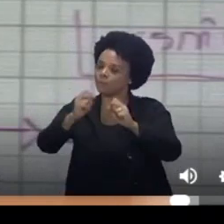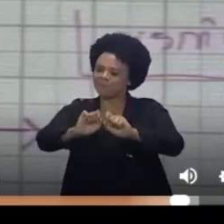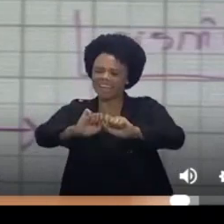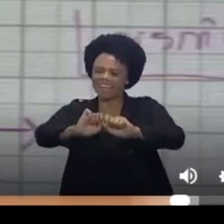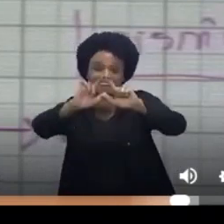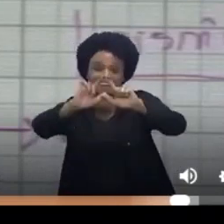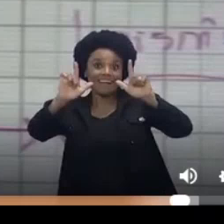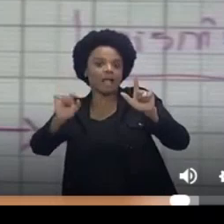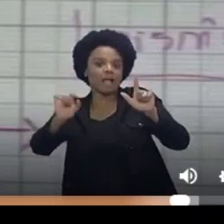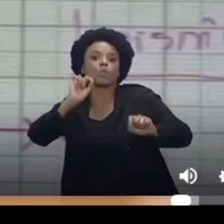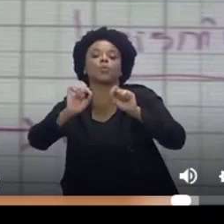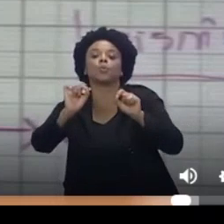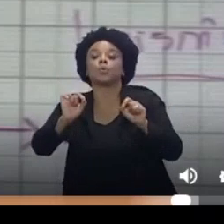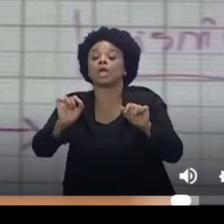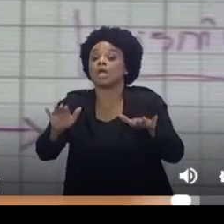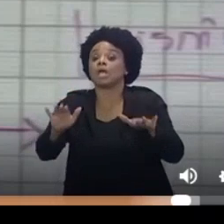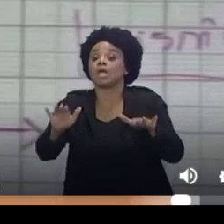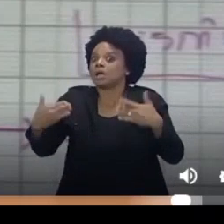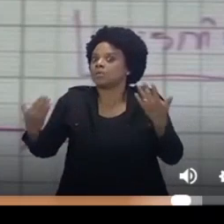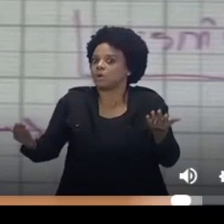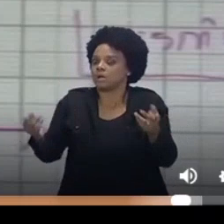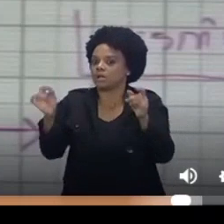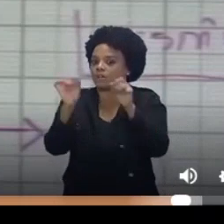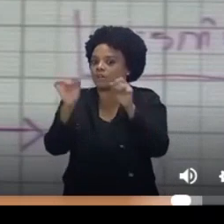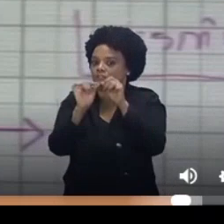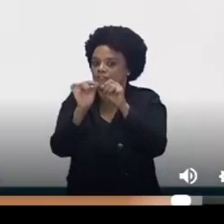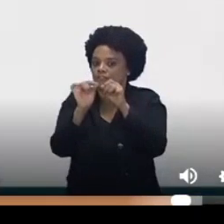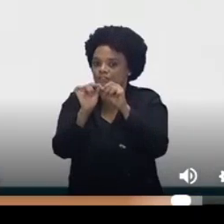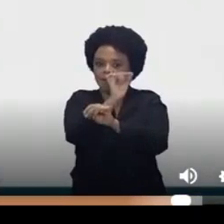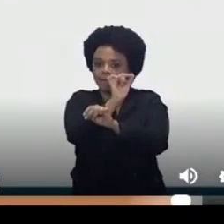quando você traça essa reta